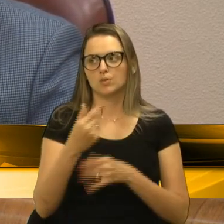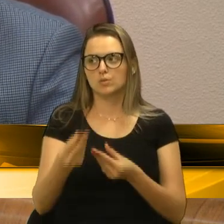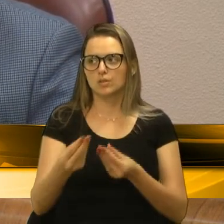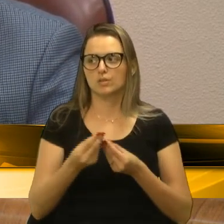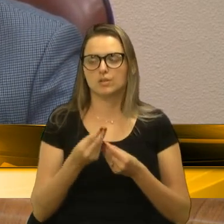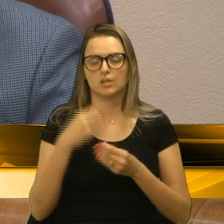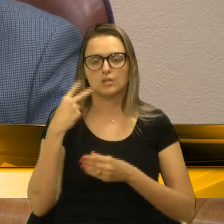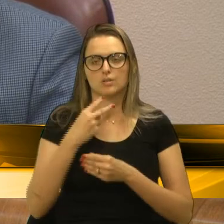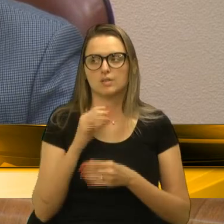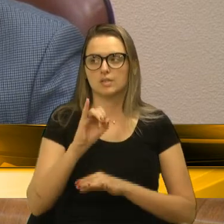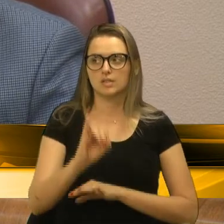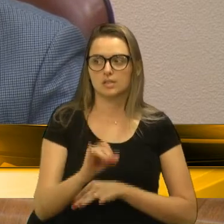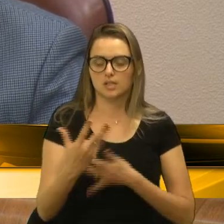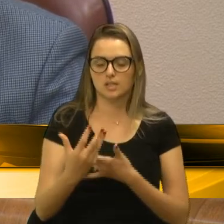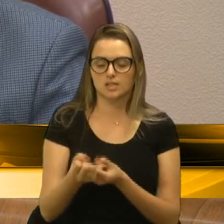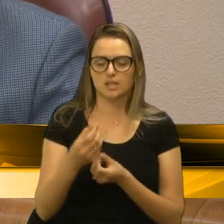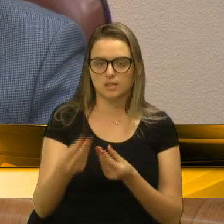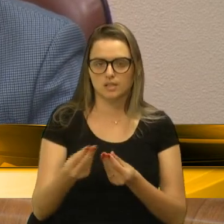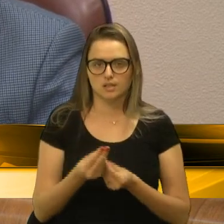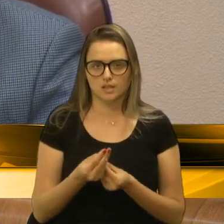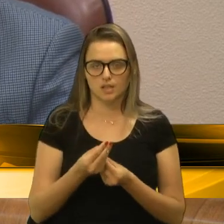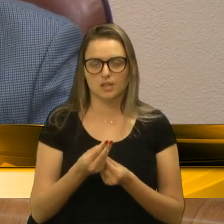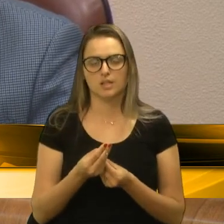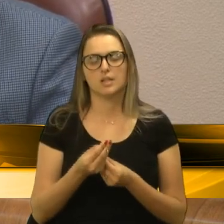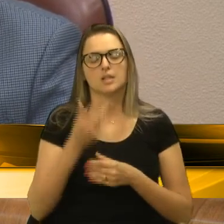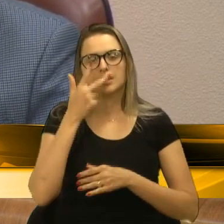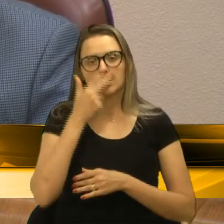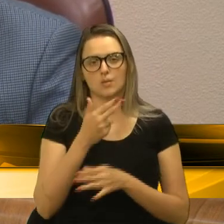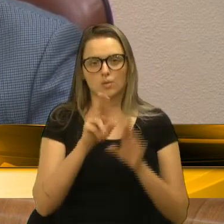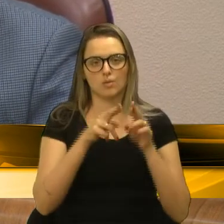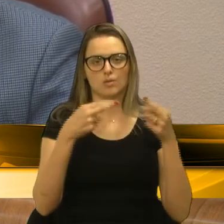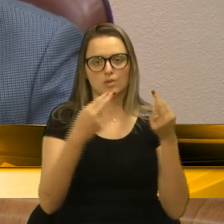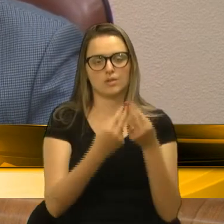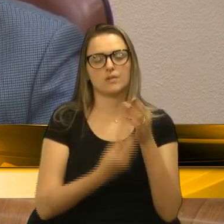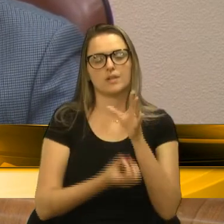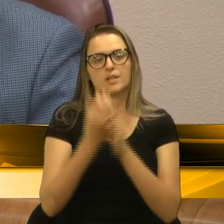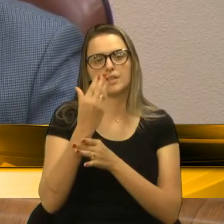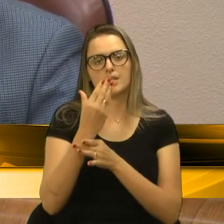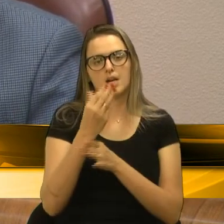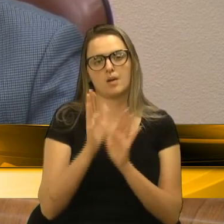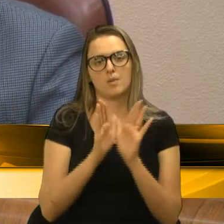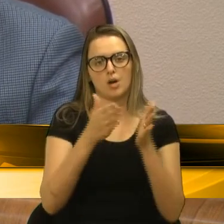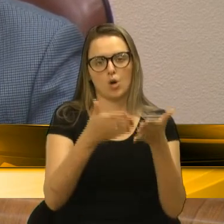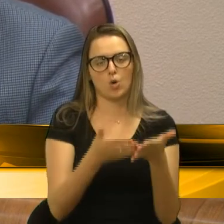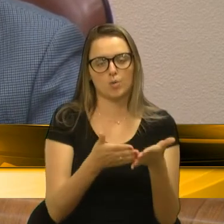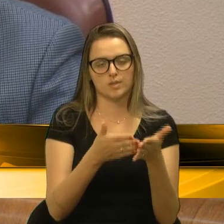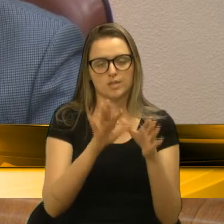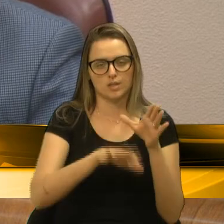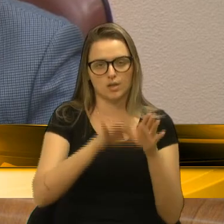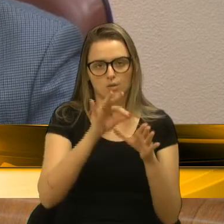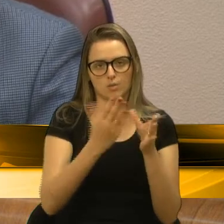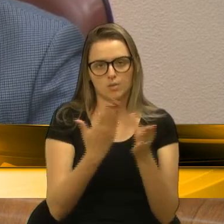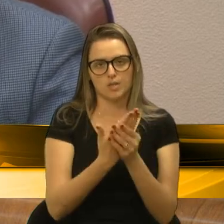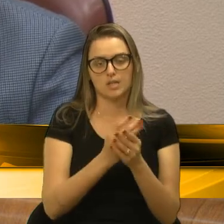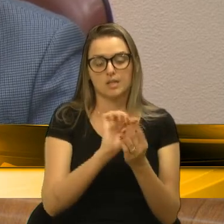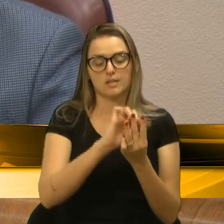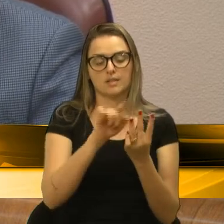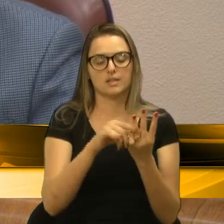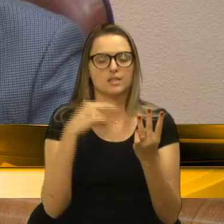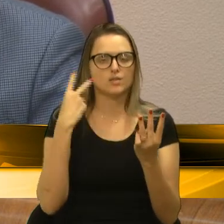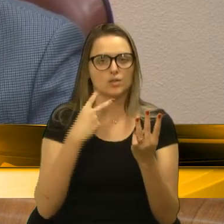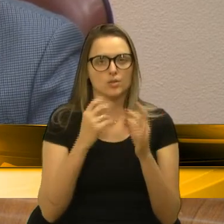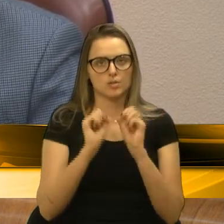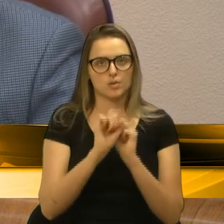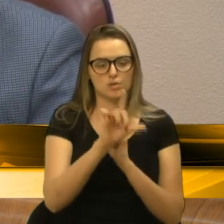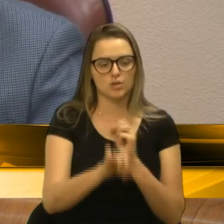Decidido o recebimento pelo voto da maioria dos presentes, na mesma sessão será constituída a comissão processante com 3 vereadores sorteados entre os impedidos, os quais